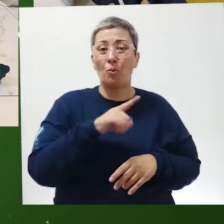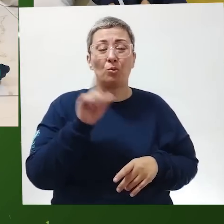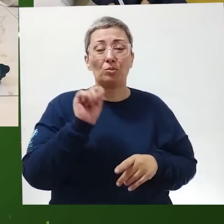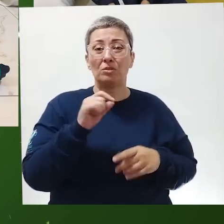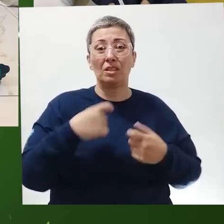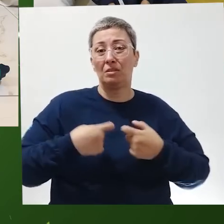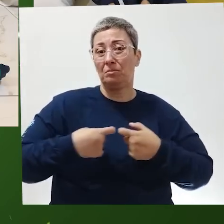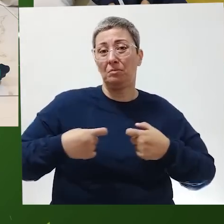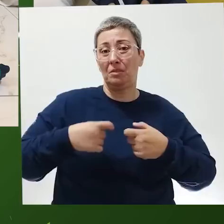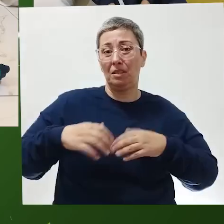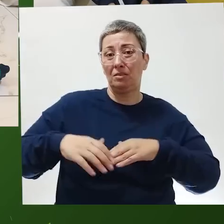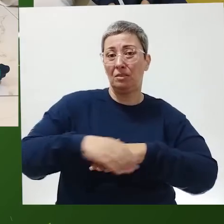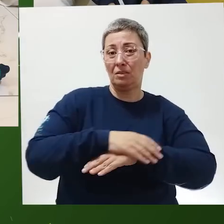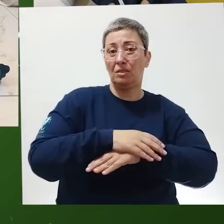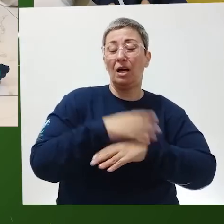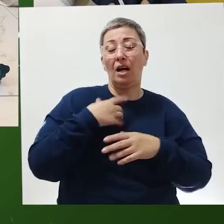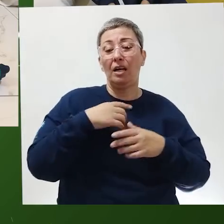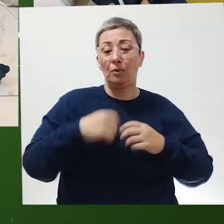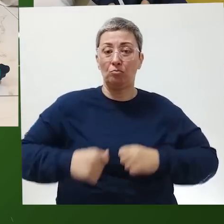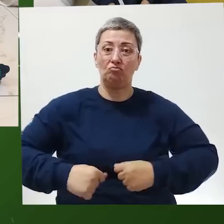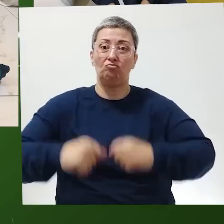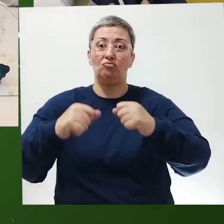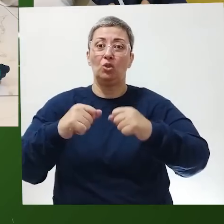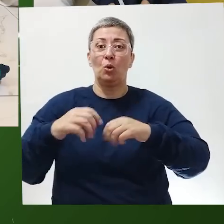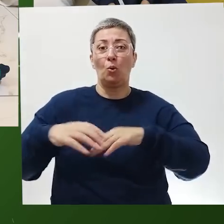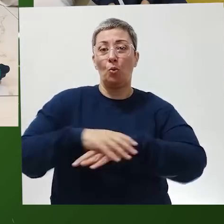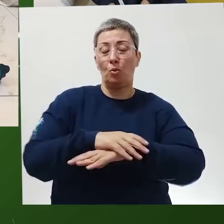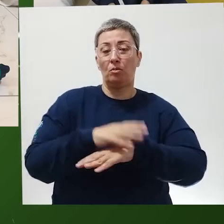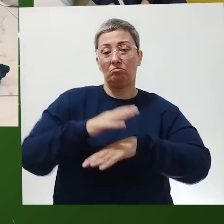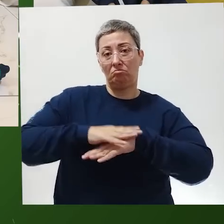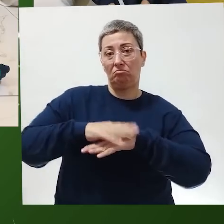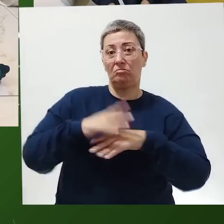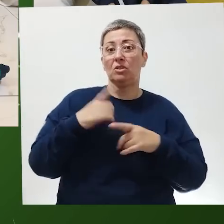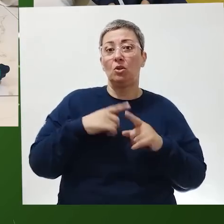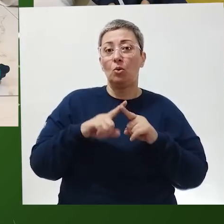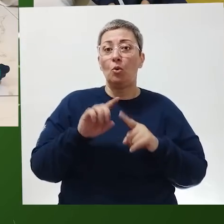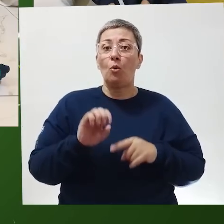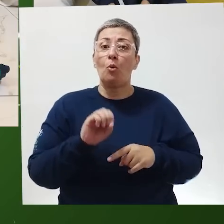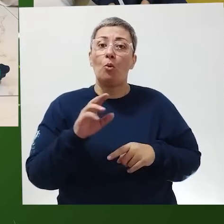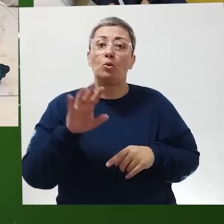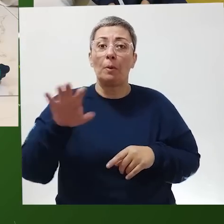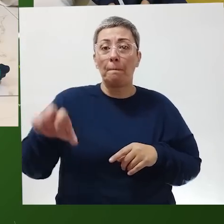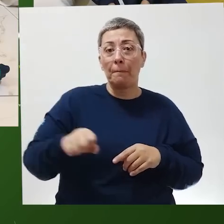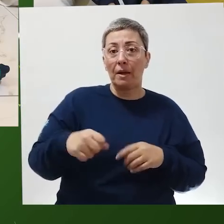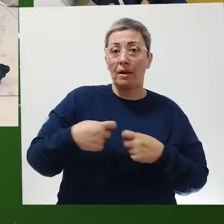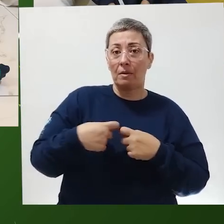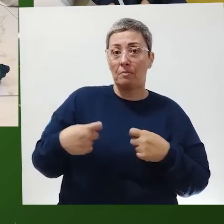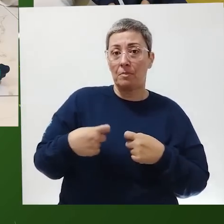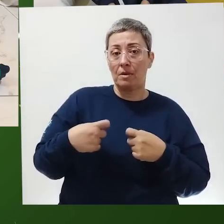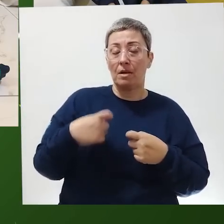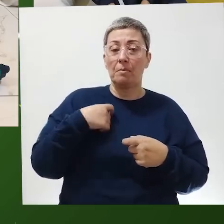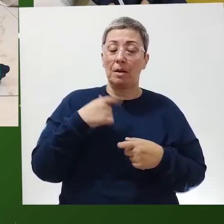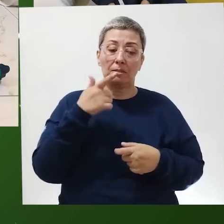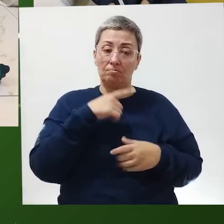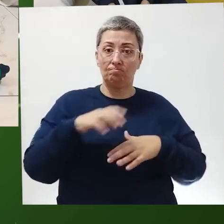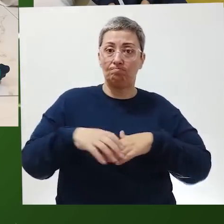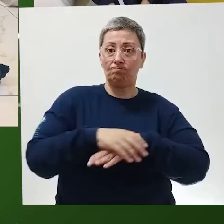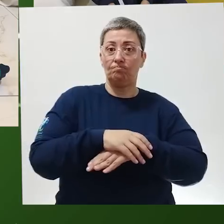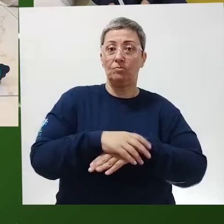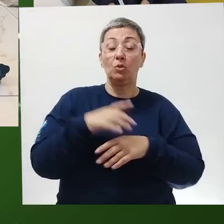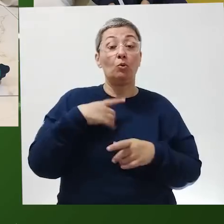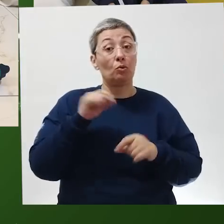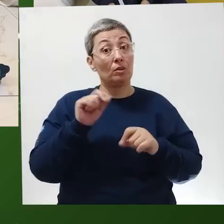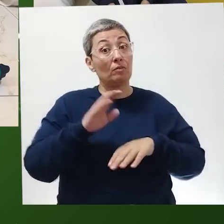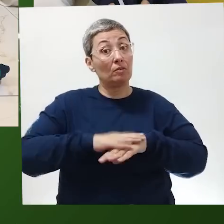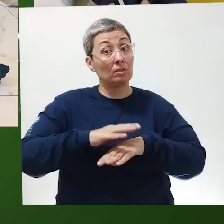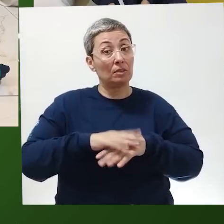colocar a meia. Eu acabo colocando para ele, ou ele só pega a meia na mão e eu coloco. O que nós